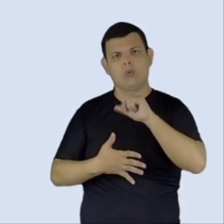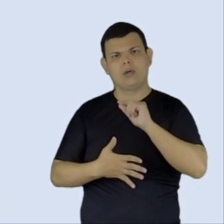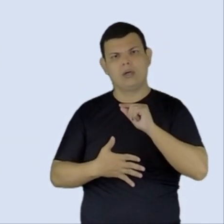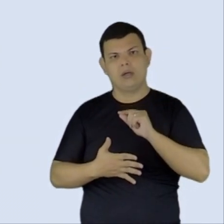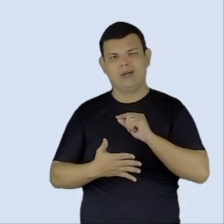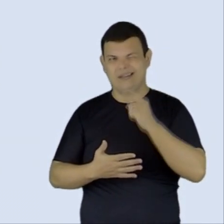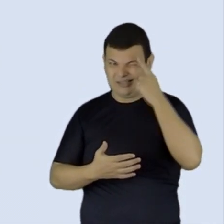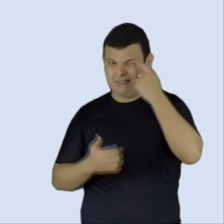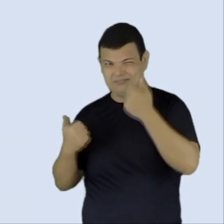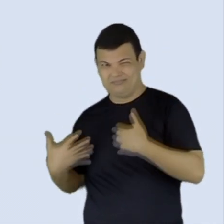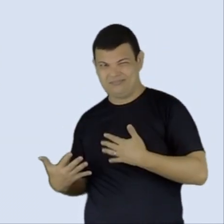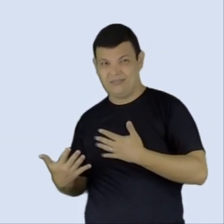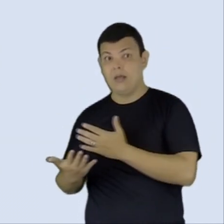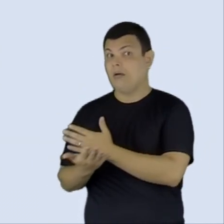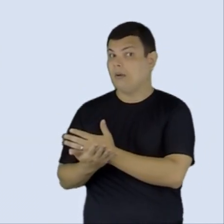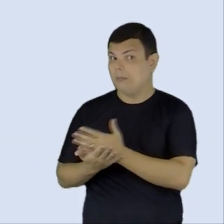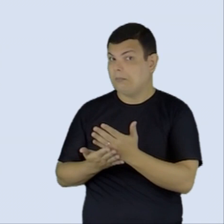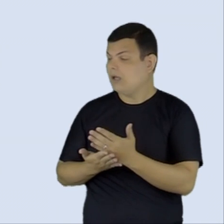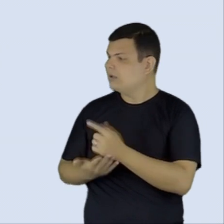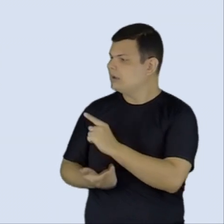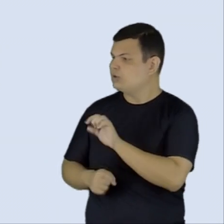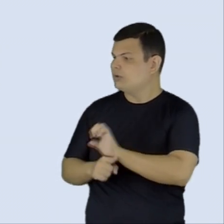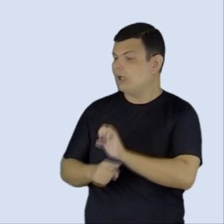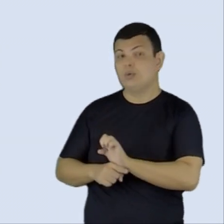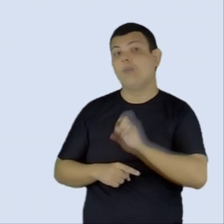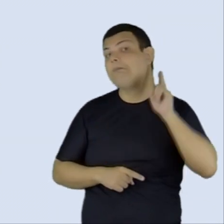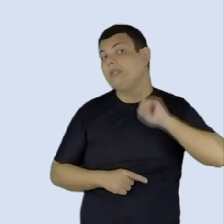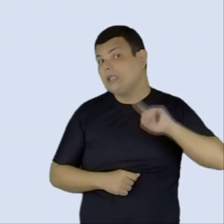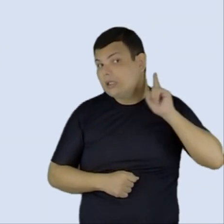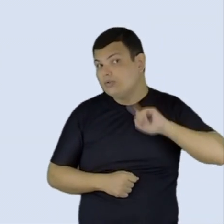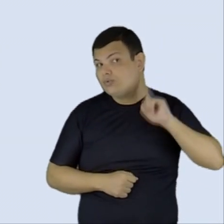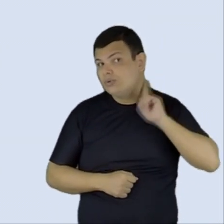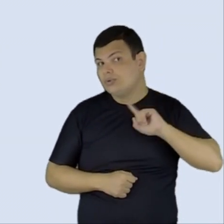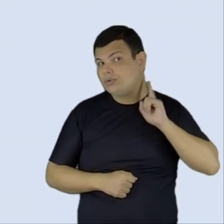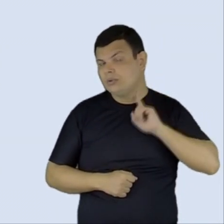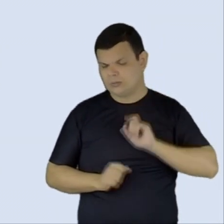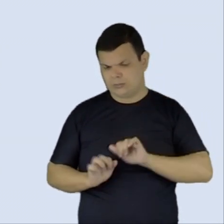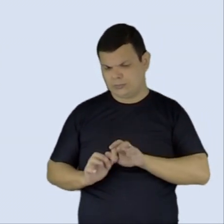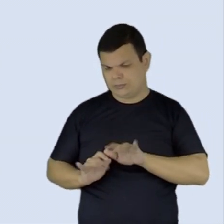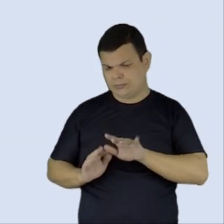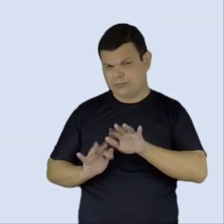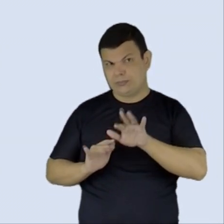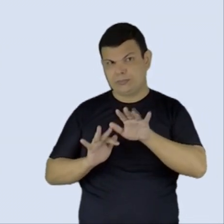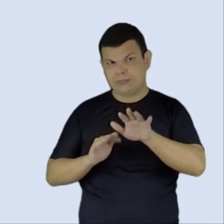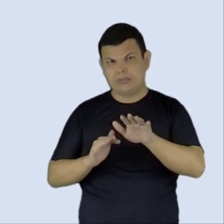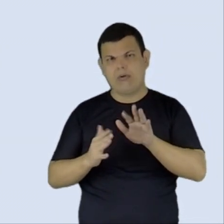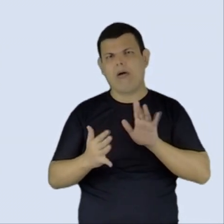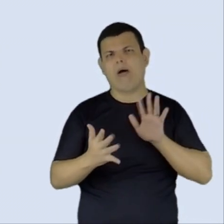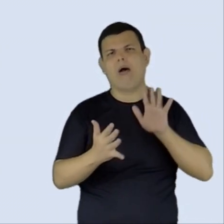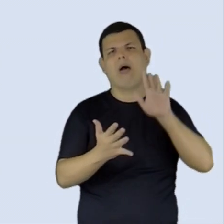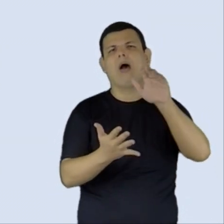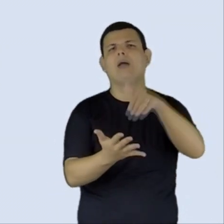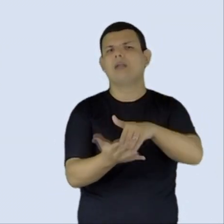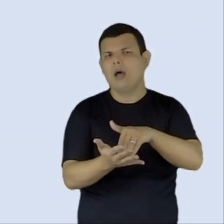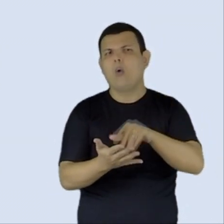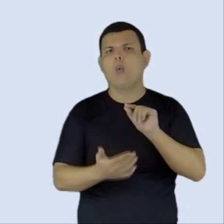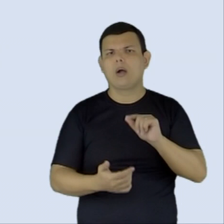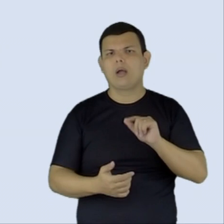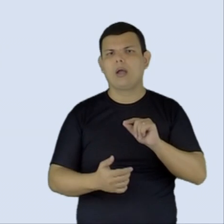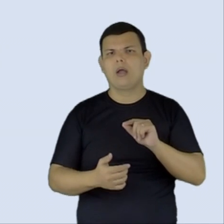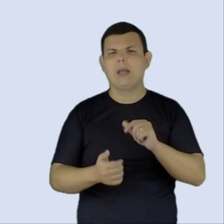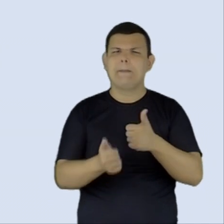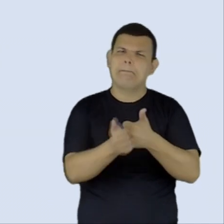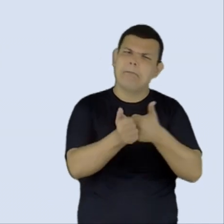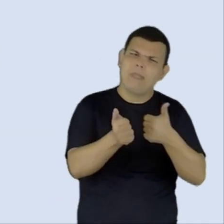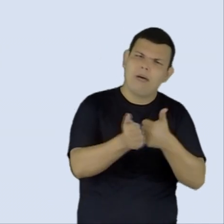Francisco, já falei para vocês, nasce lá em Minas Gerais, tá? E ele vai desaguar, ó, lá na